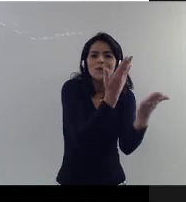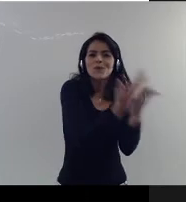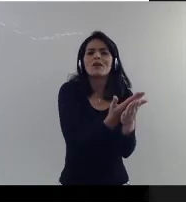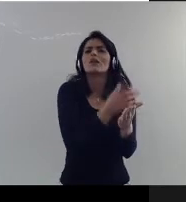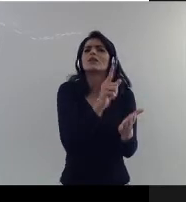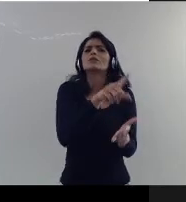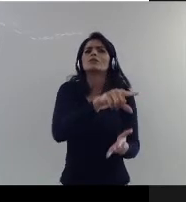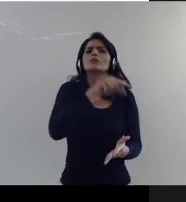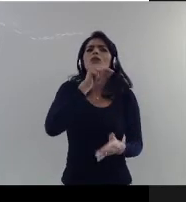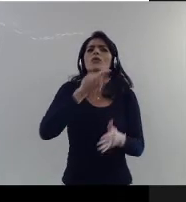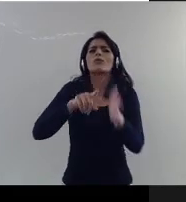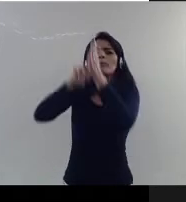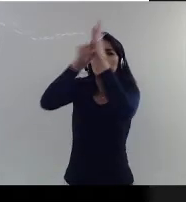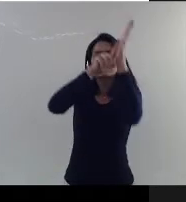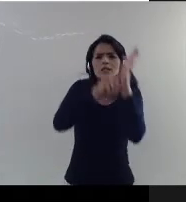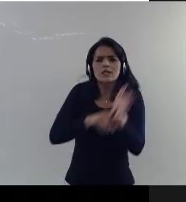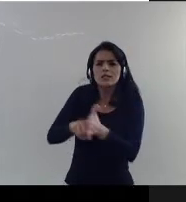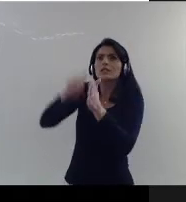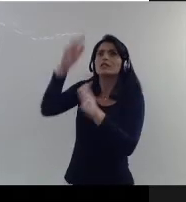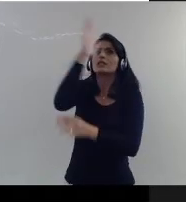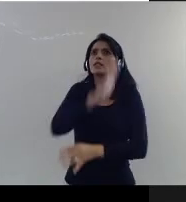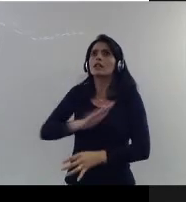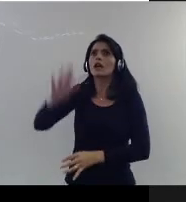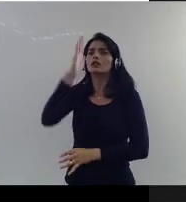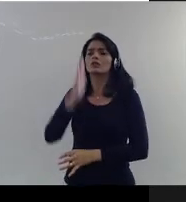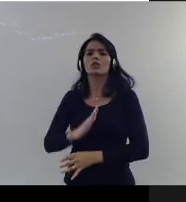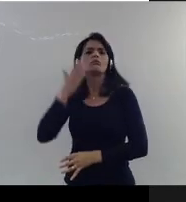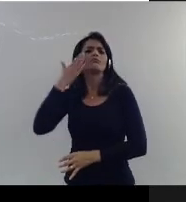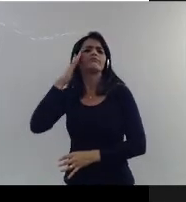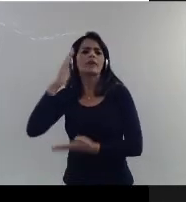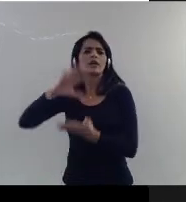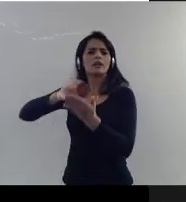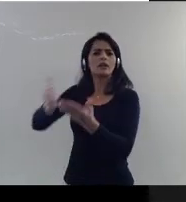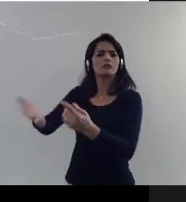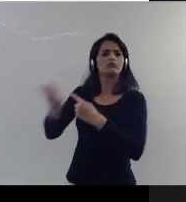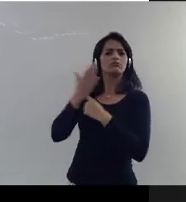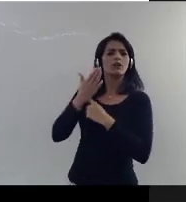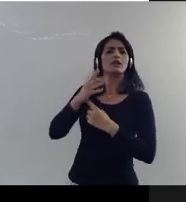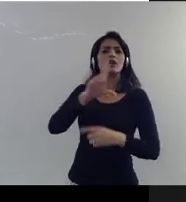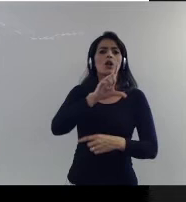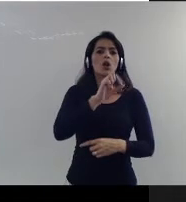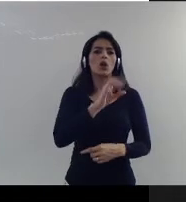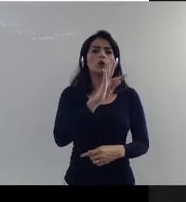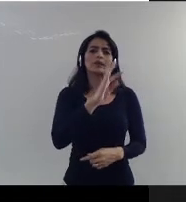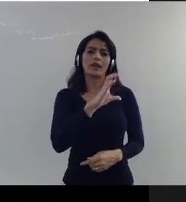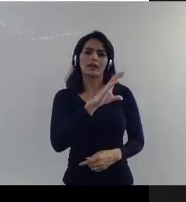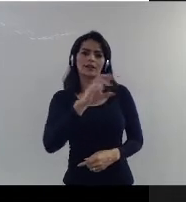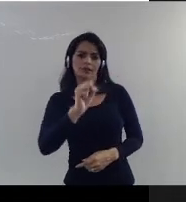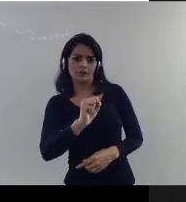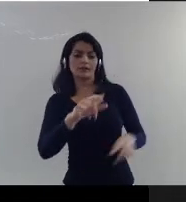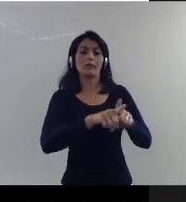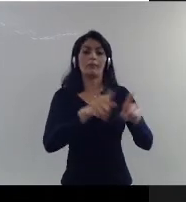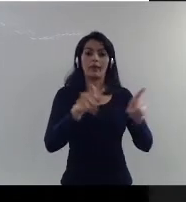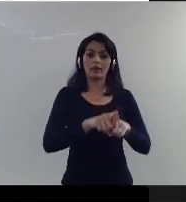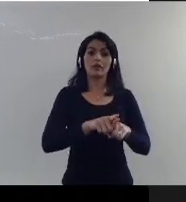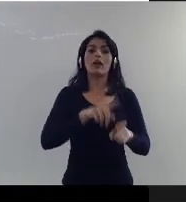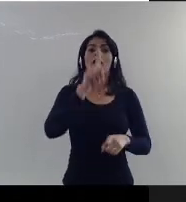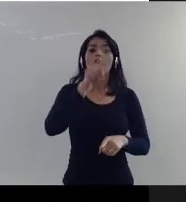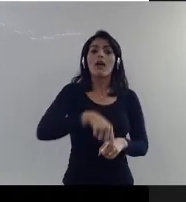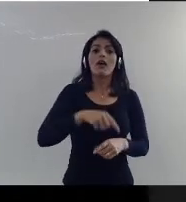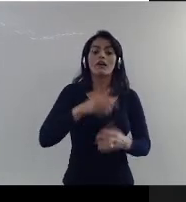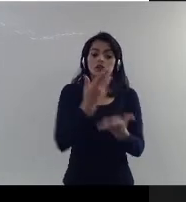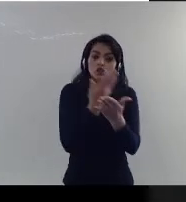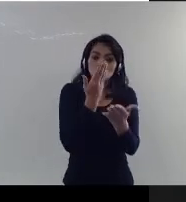uma pesquisa nacional para entender efetivamente o uso dos dados, inclusive pelas LOTECs, a maneira. Esse estudo foi